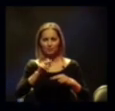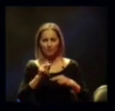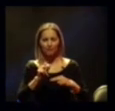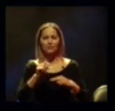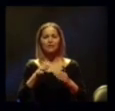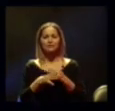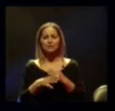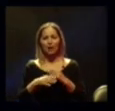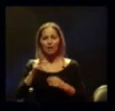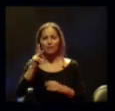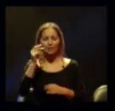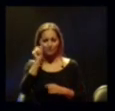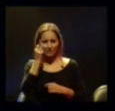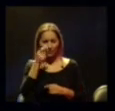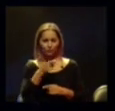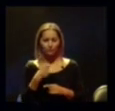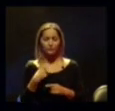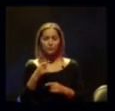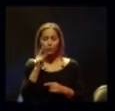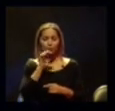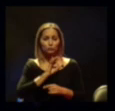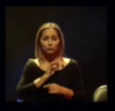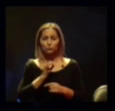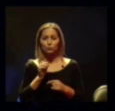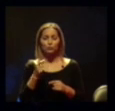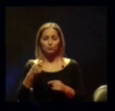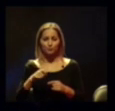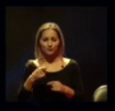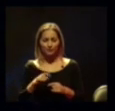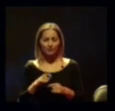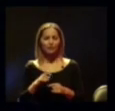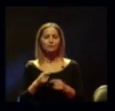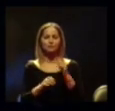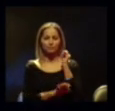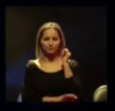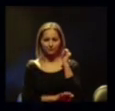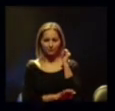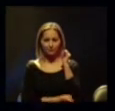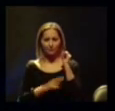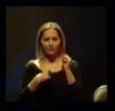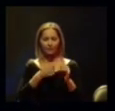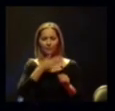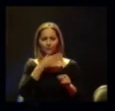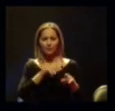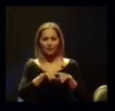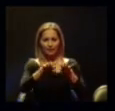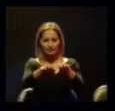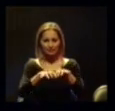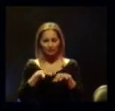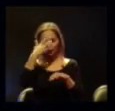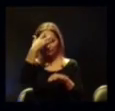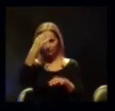Viseu, Senhoras e Senhores Presidentes das Juntas de Freguesia, Senhoras e Senhores Deputados da Assembleia Municipal de